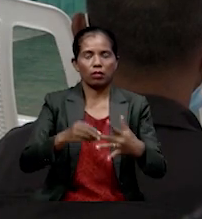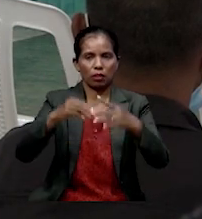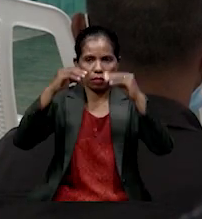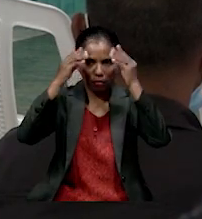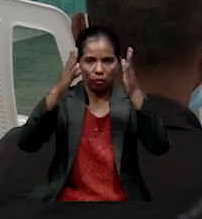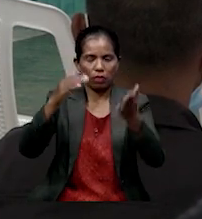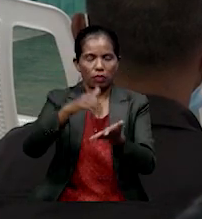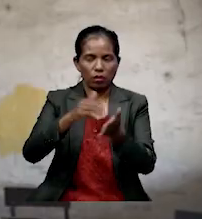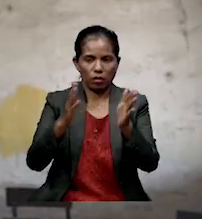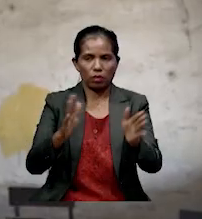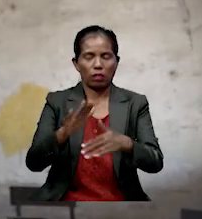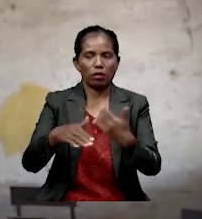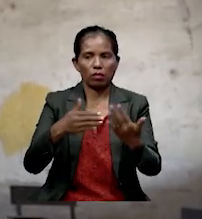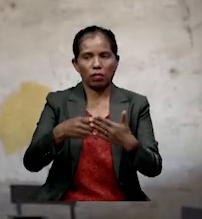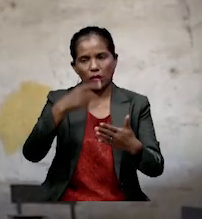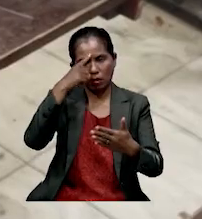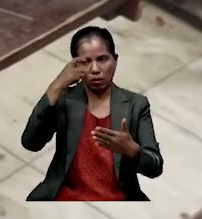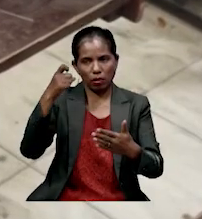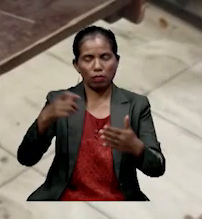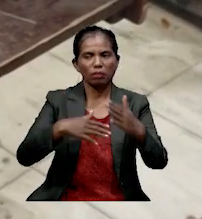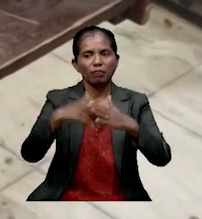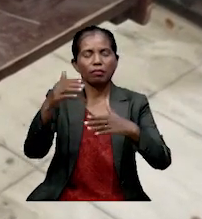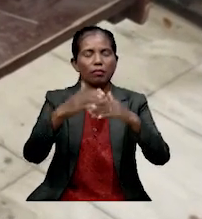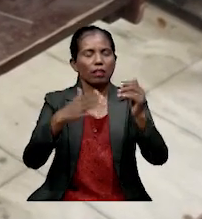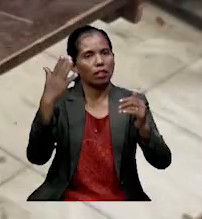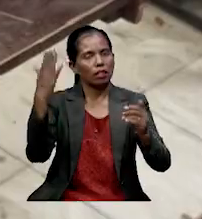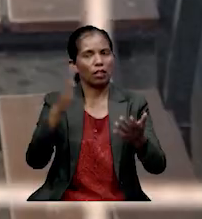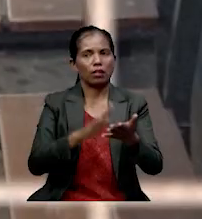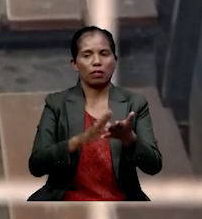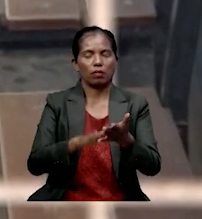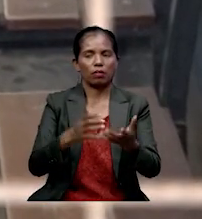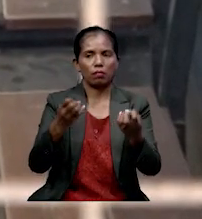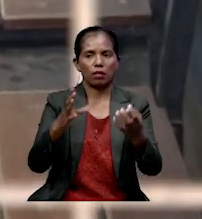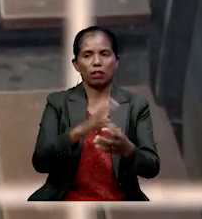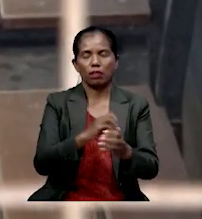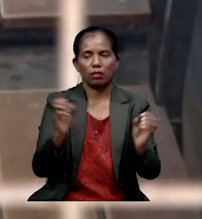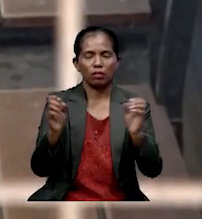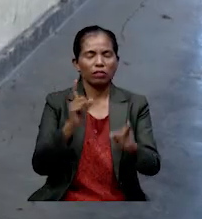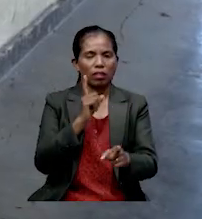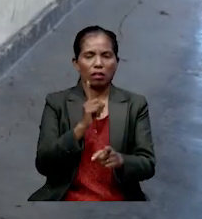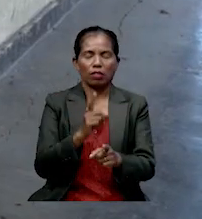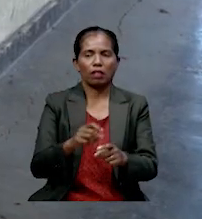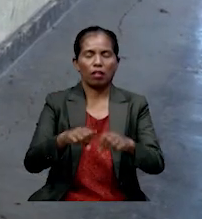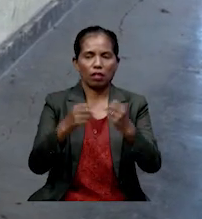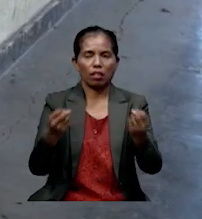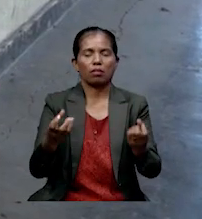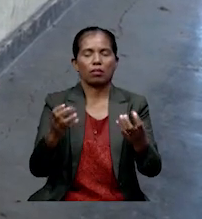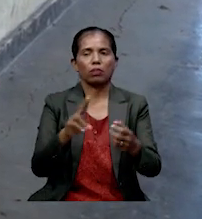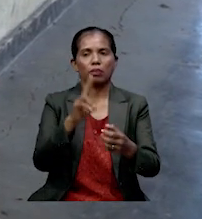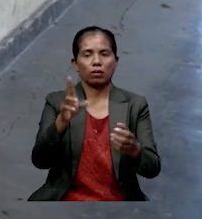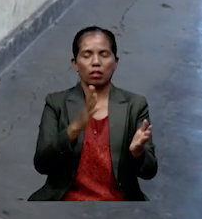no estudante sira, tamba condição infraestrutura e escola barak condição la favorável ona hodi usa ba